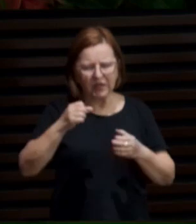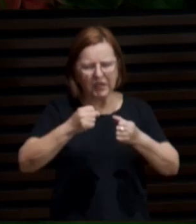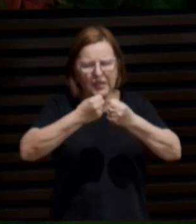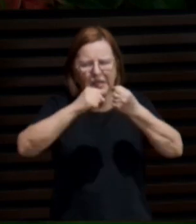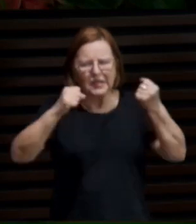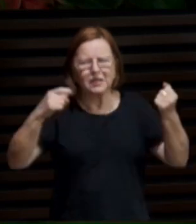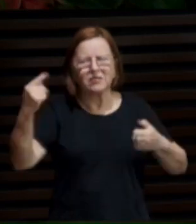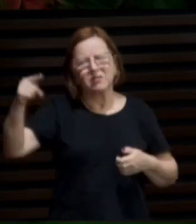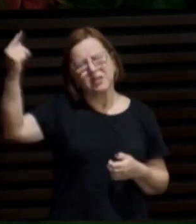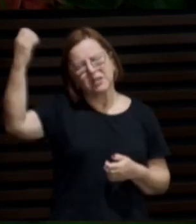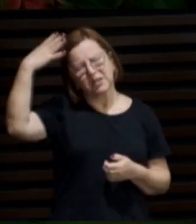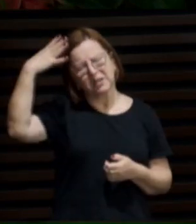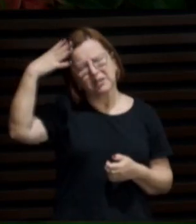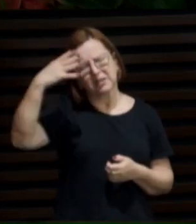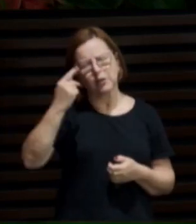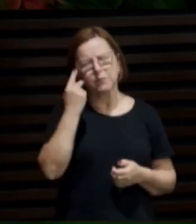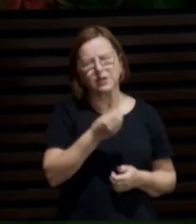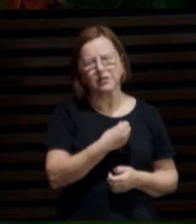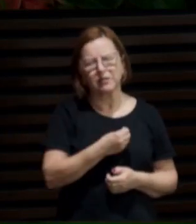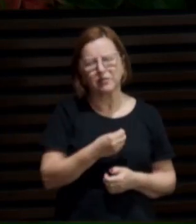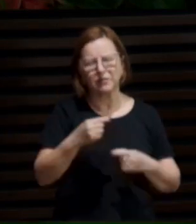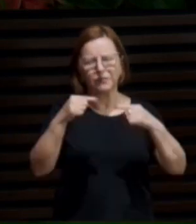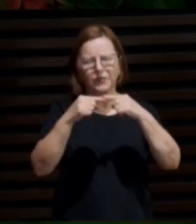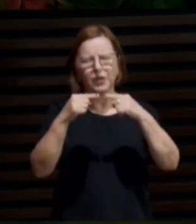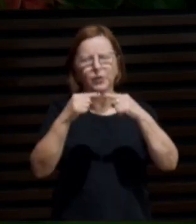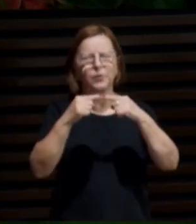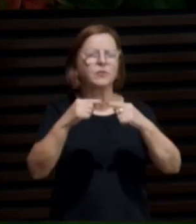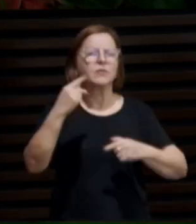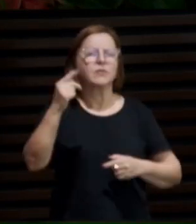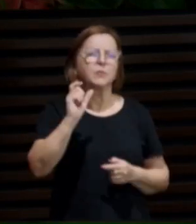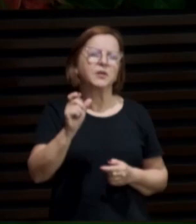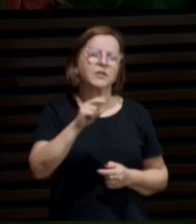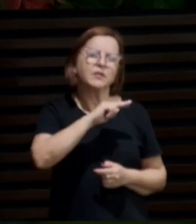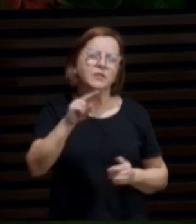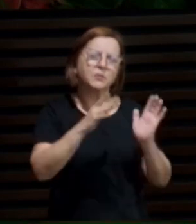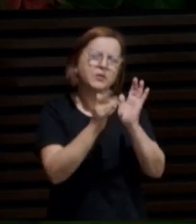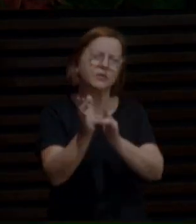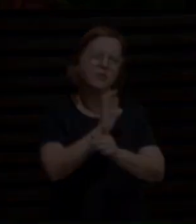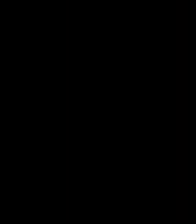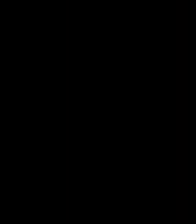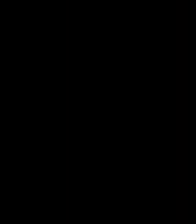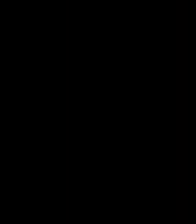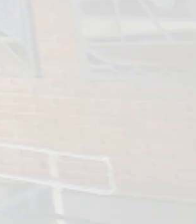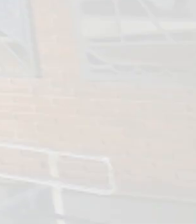misericórdia, para que vivam também de acordo com a tua palavra. Em nome de Jesus Cristo. Amém.